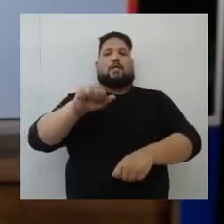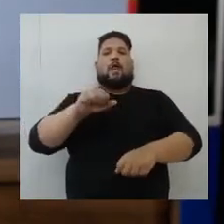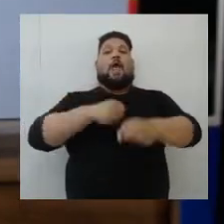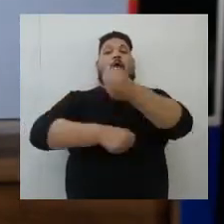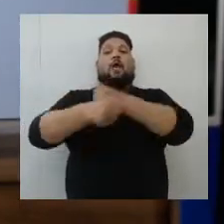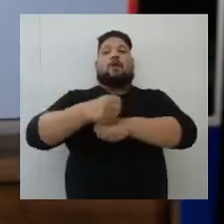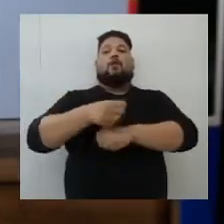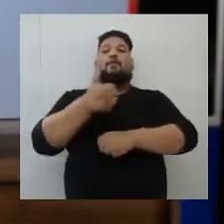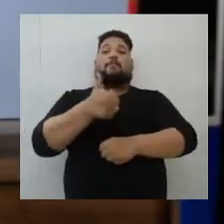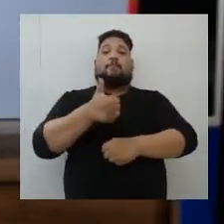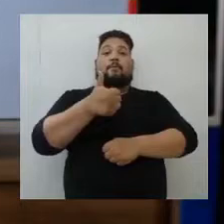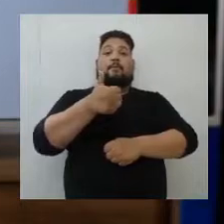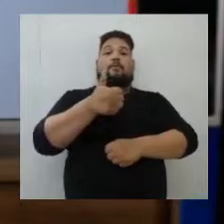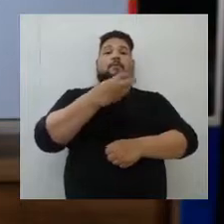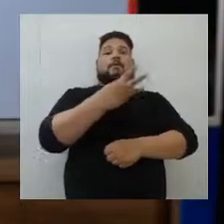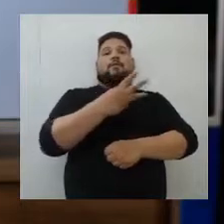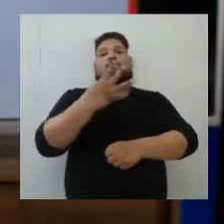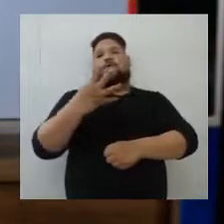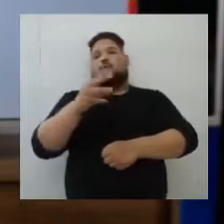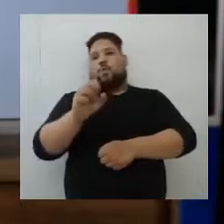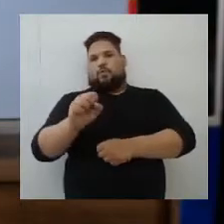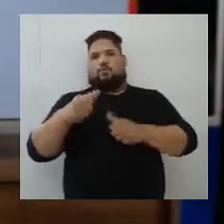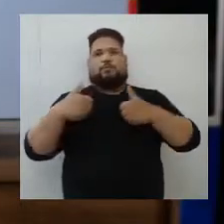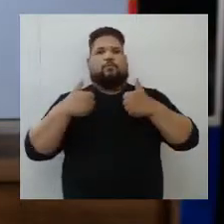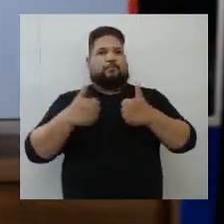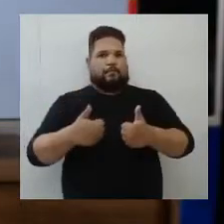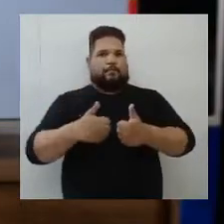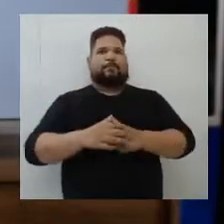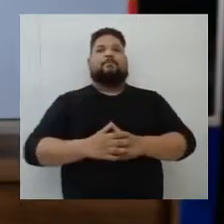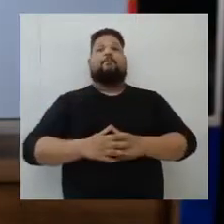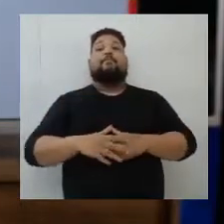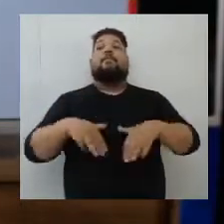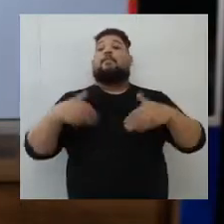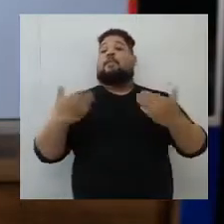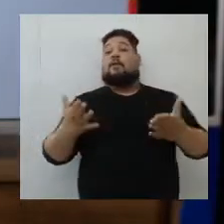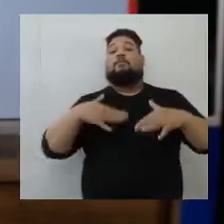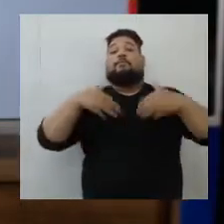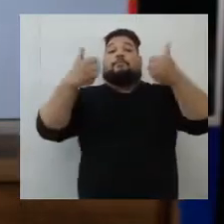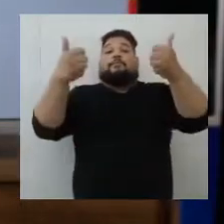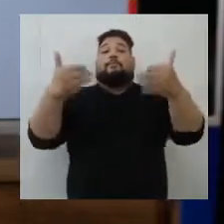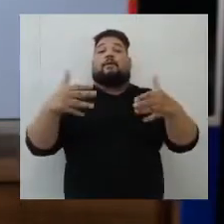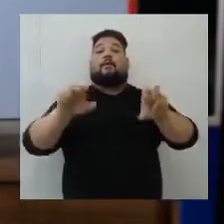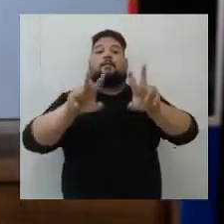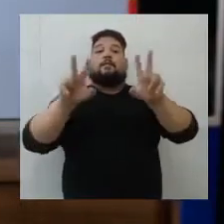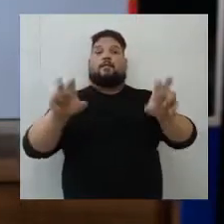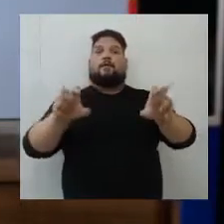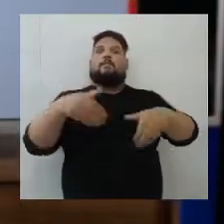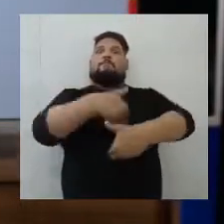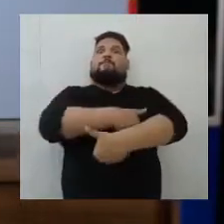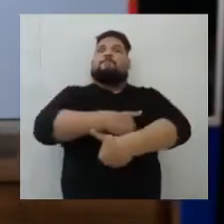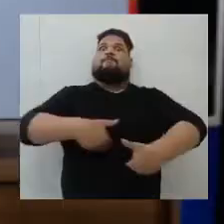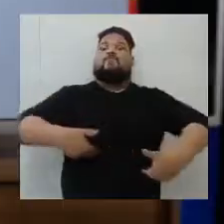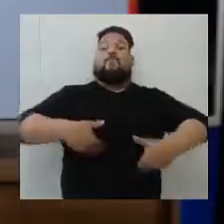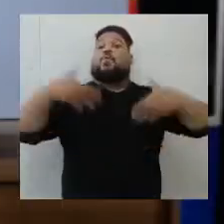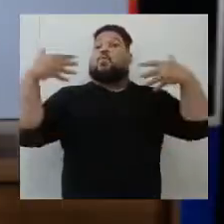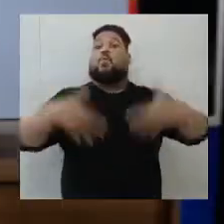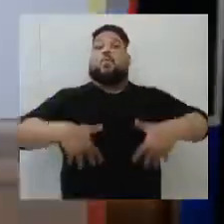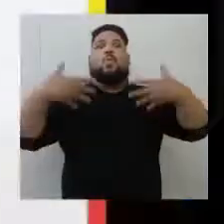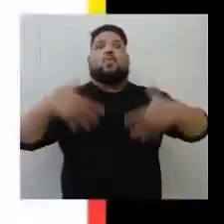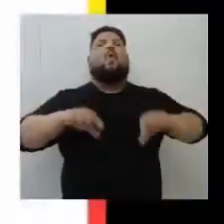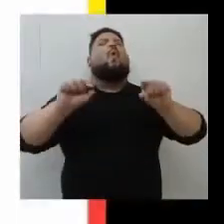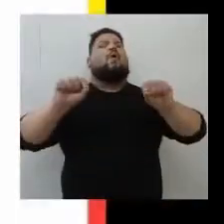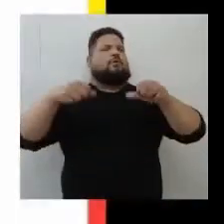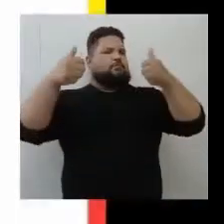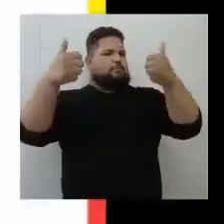Tá bem? Então, vamos falar primeiro de um evento chamado Grande Fome. Corta para o slide, por